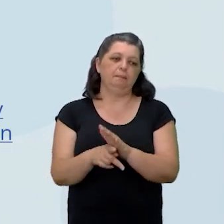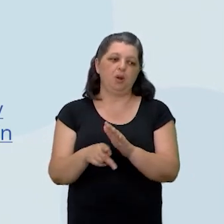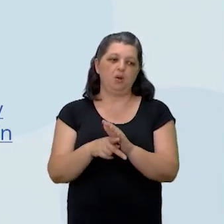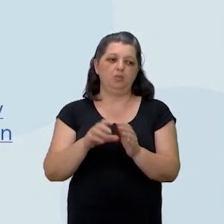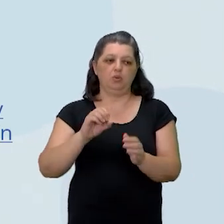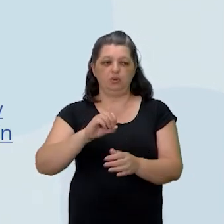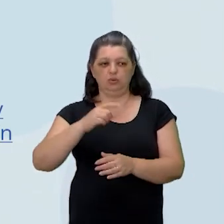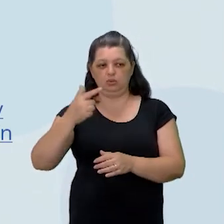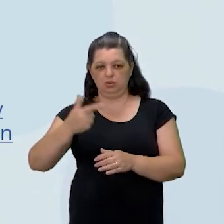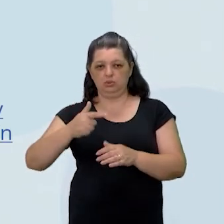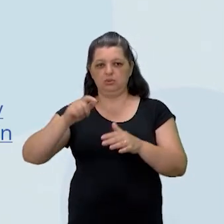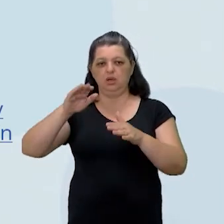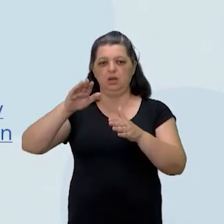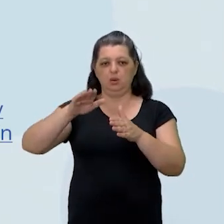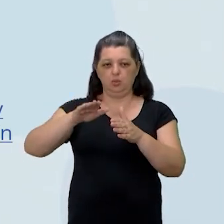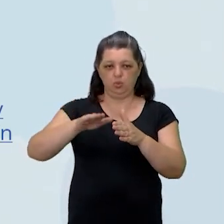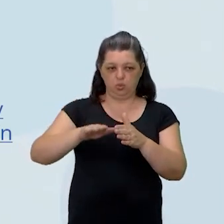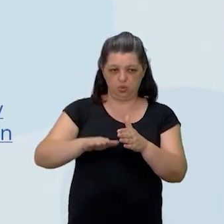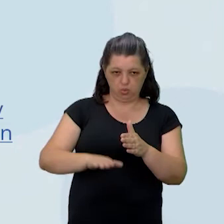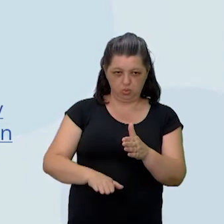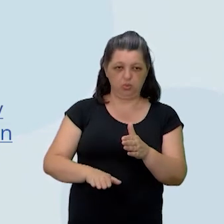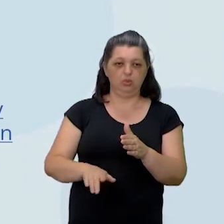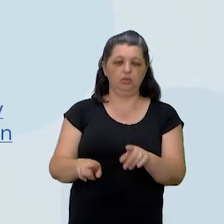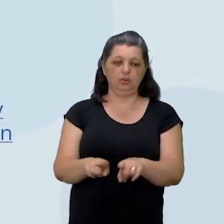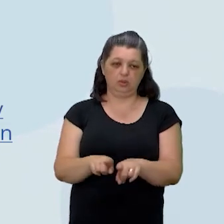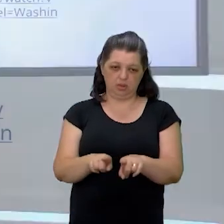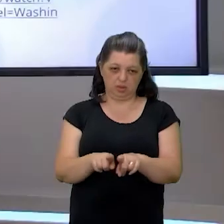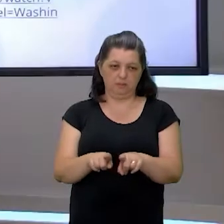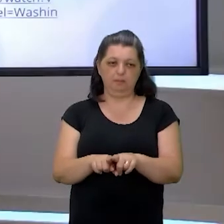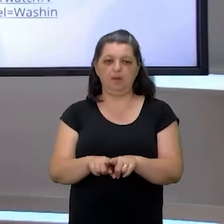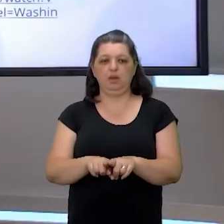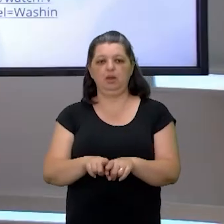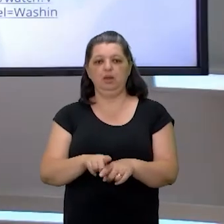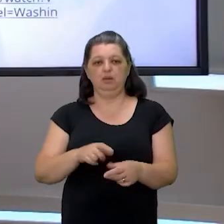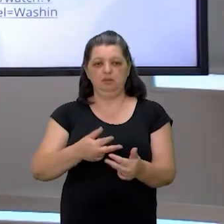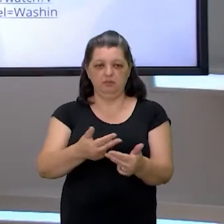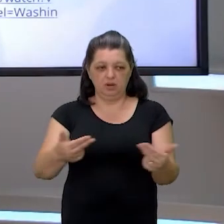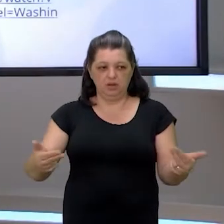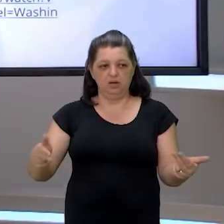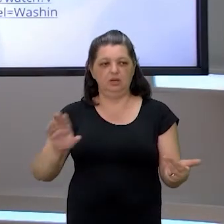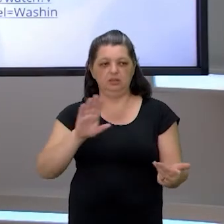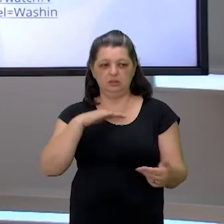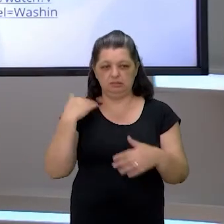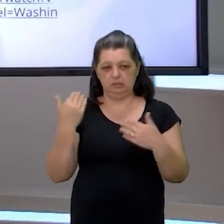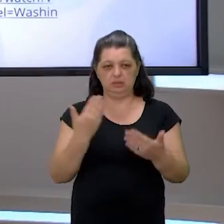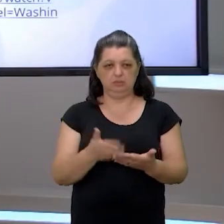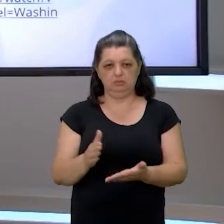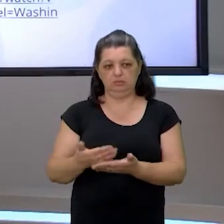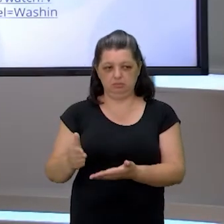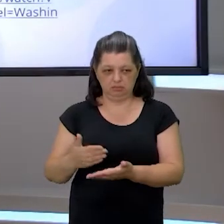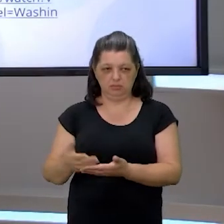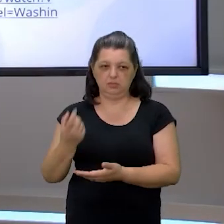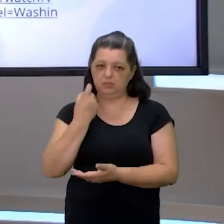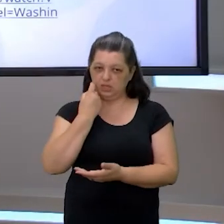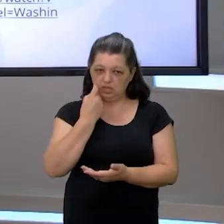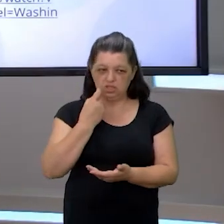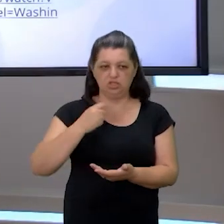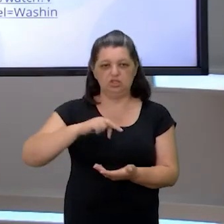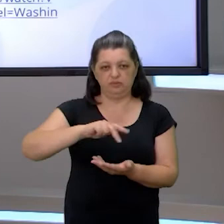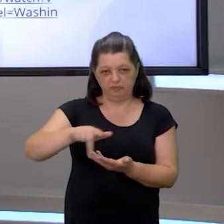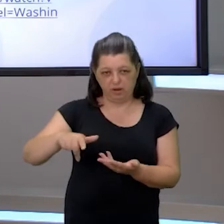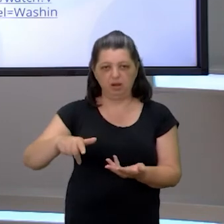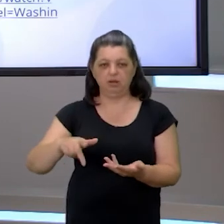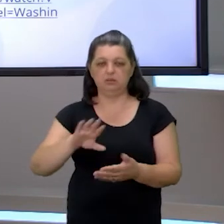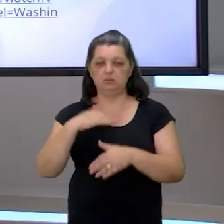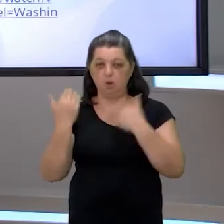oxigênio da água e, consequentemente, a morte de muitos indivíduos, principalmente os peixes que estão aí na região. Então, aí a gente